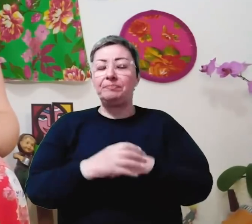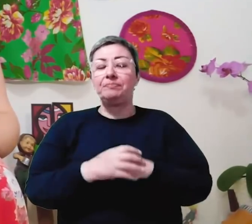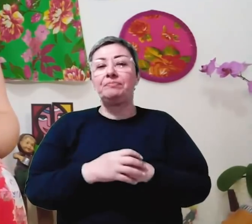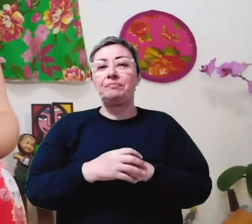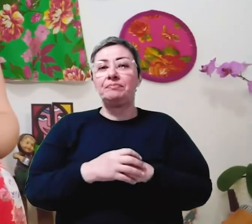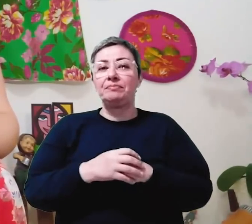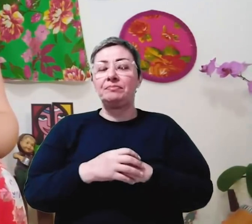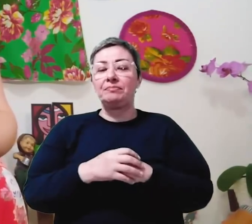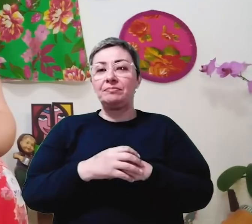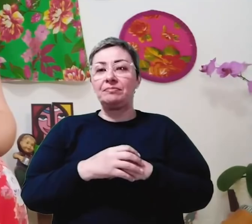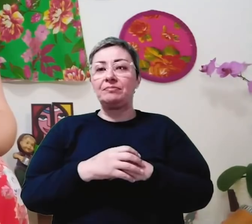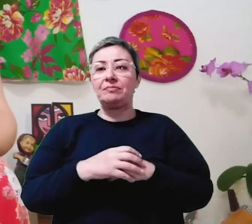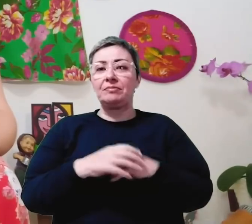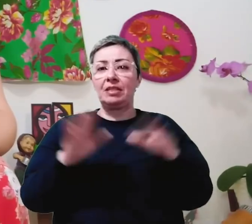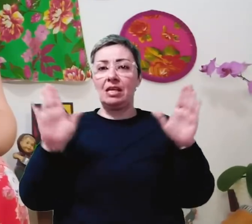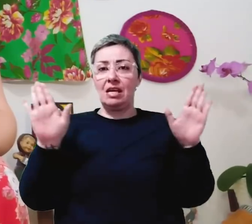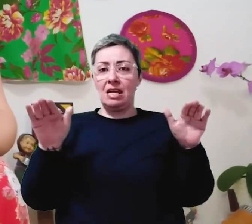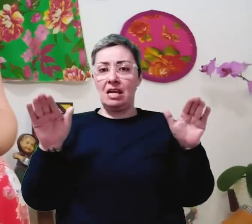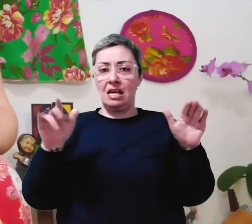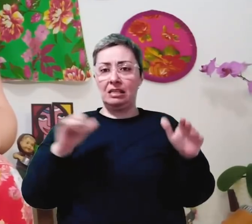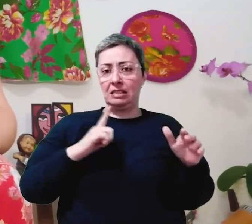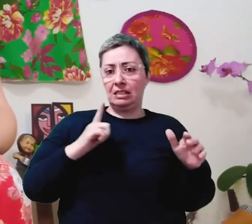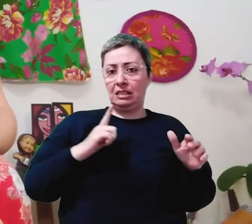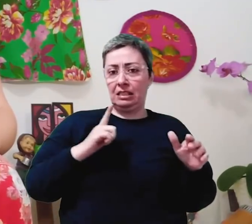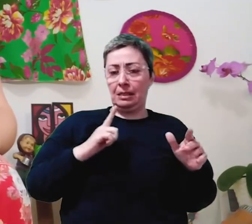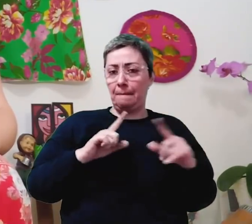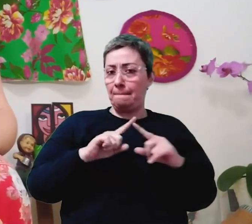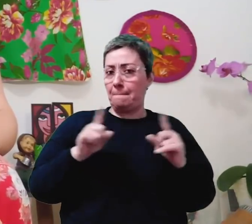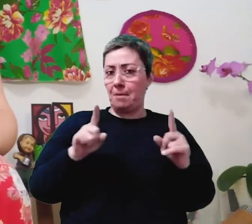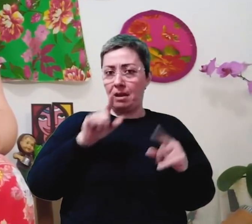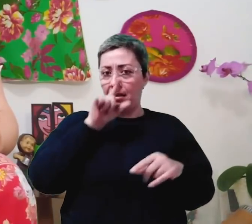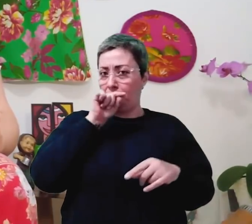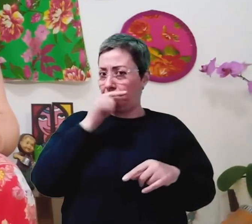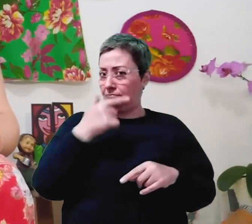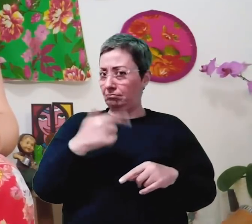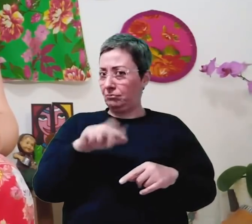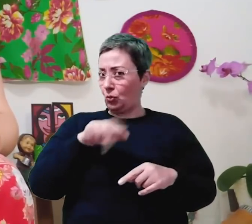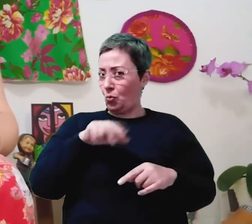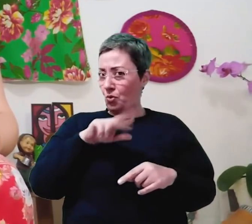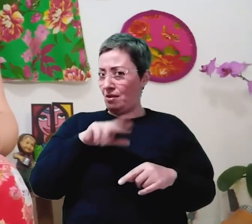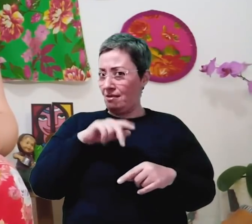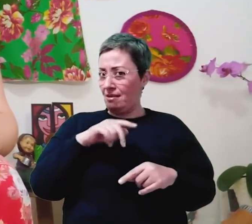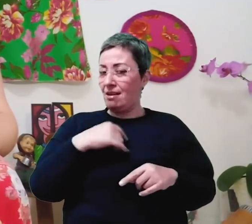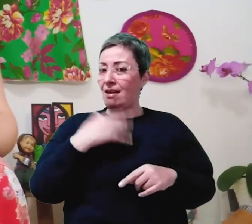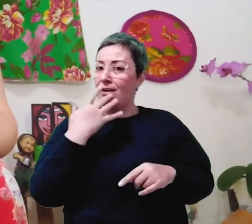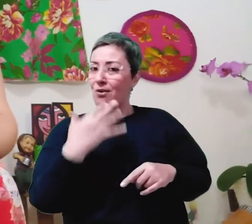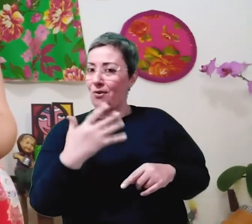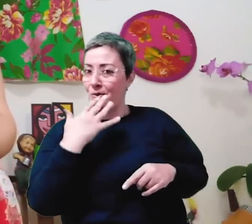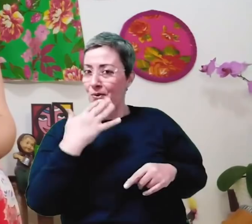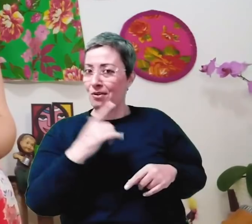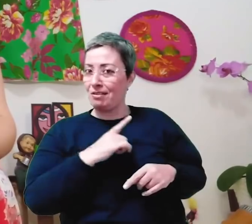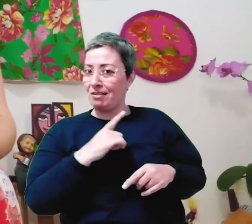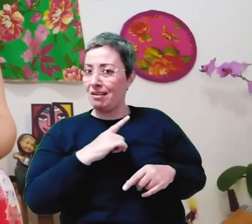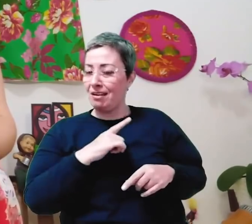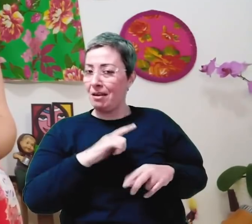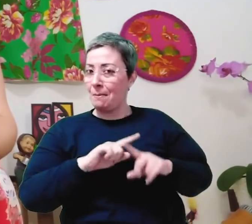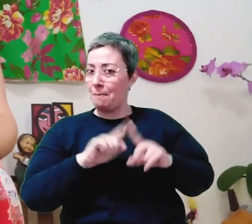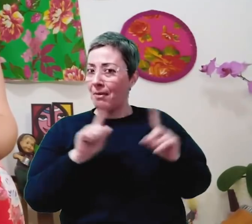O que é? Tem asa, mas não é ave. Tem